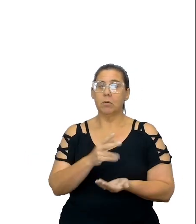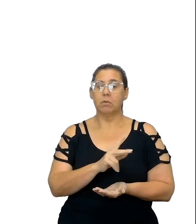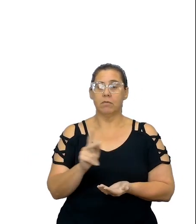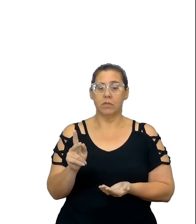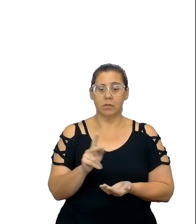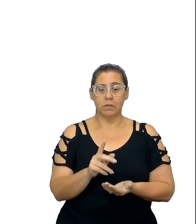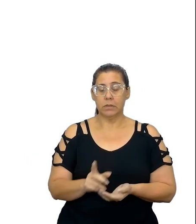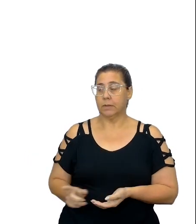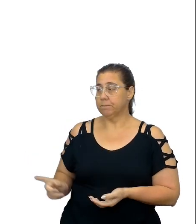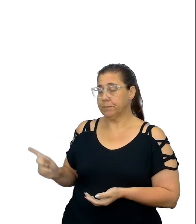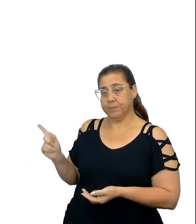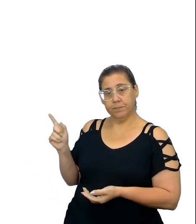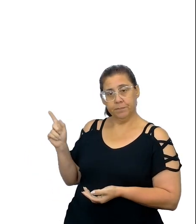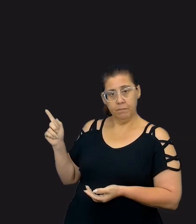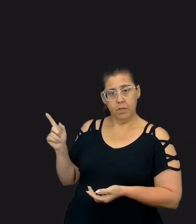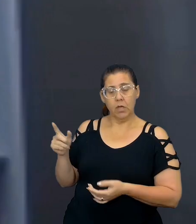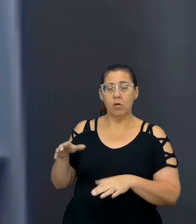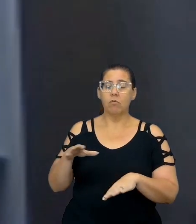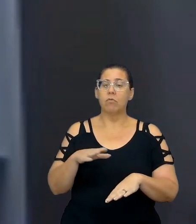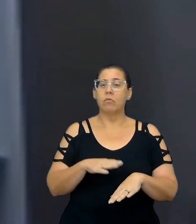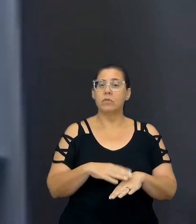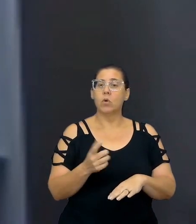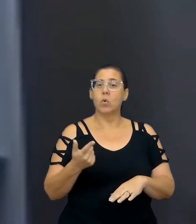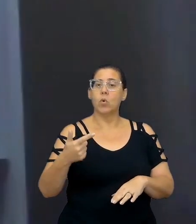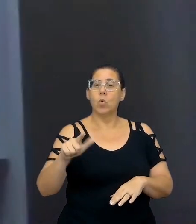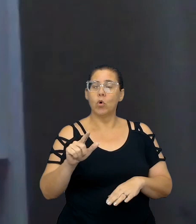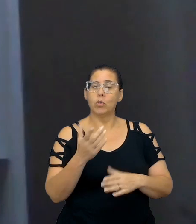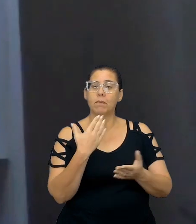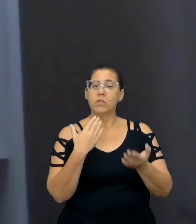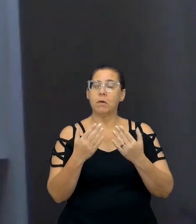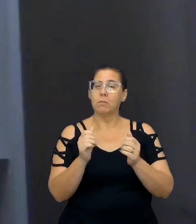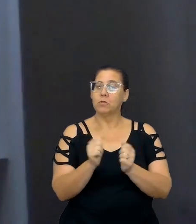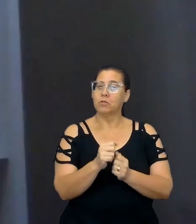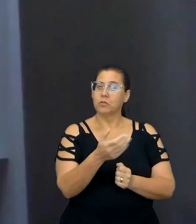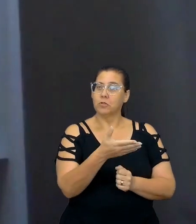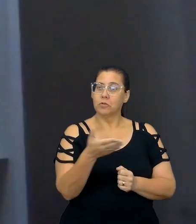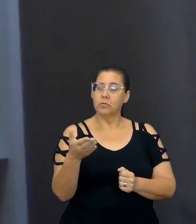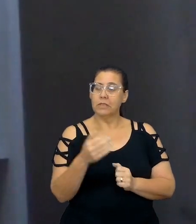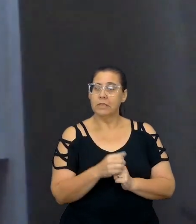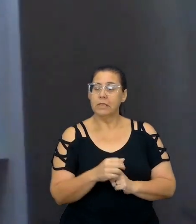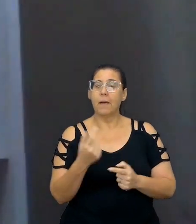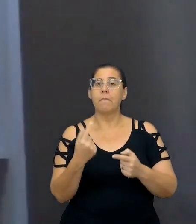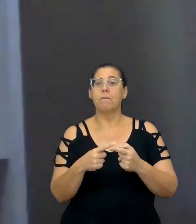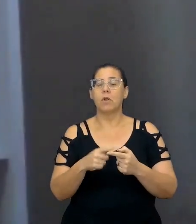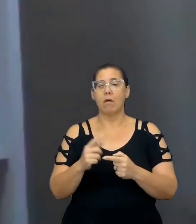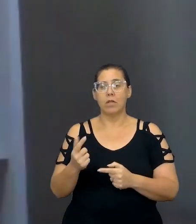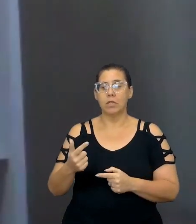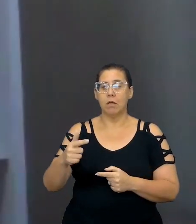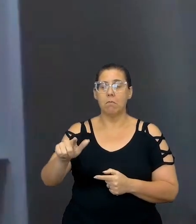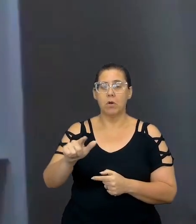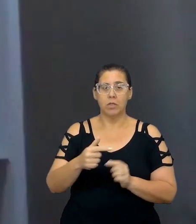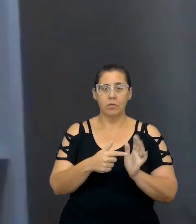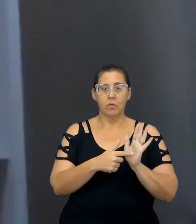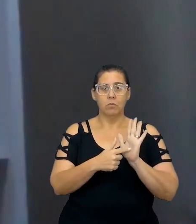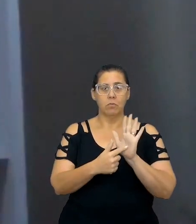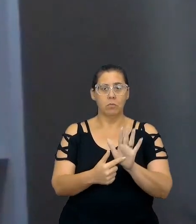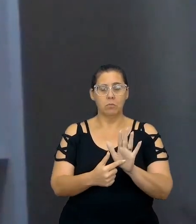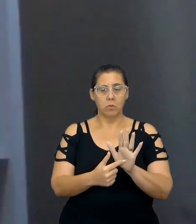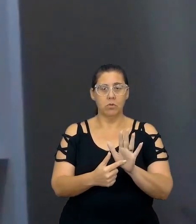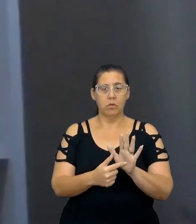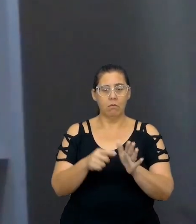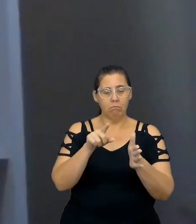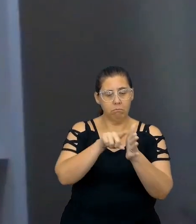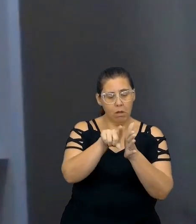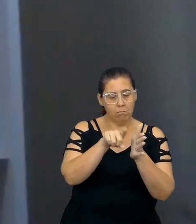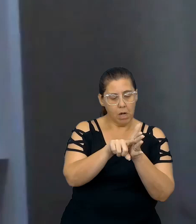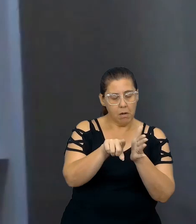aqui eu vou fazer uma outra conversa com vocês, porque, a seguir, eu vou apresentar um